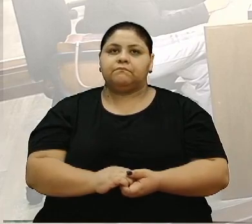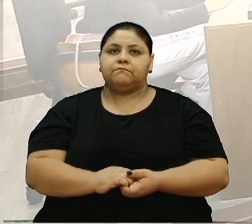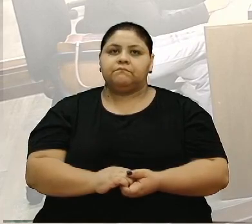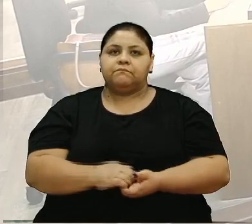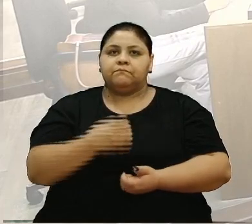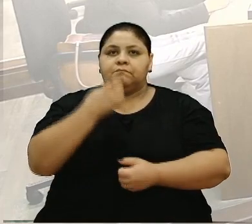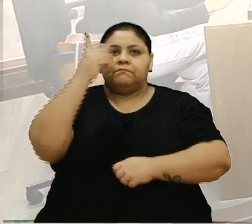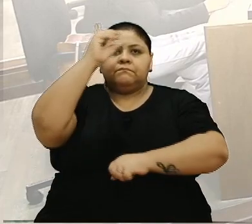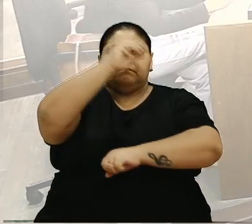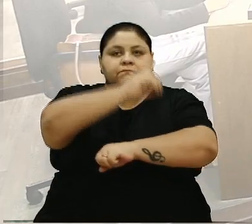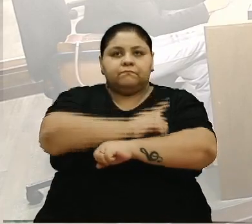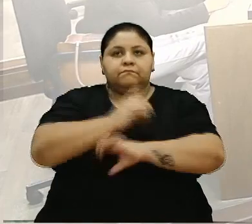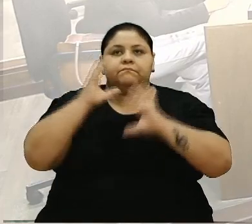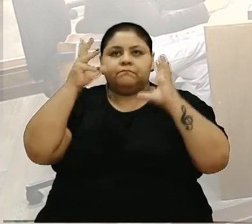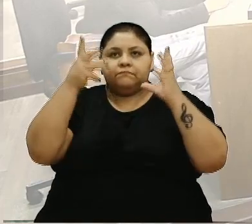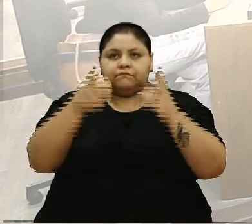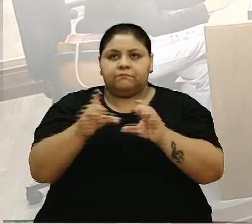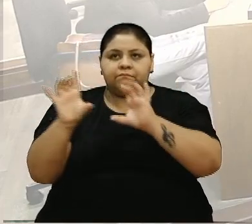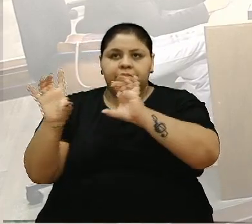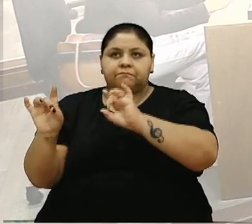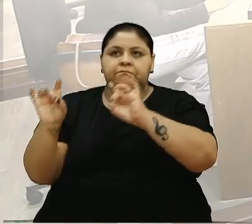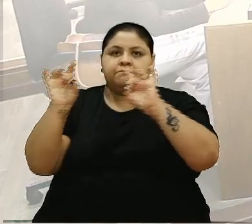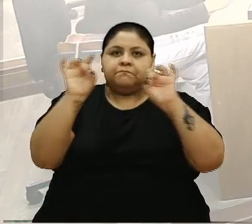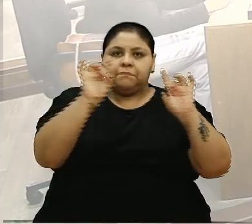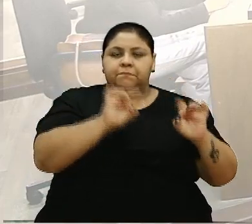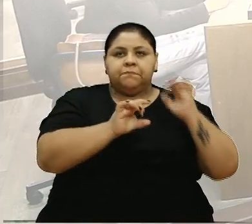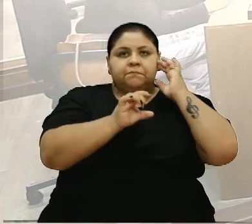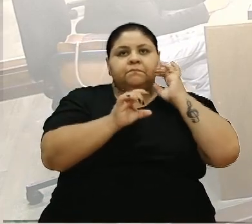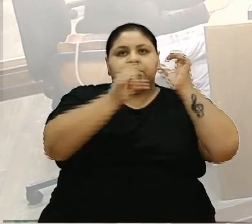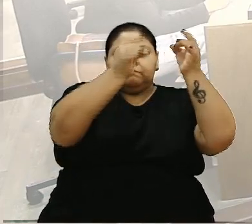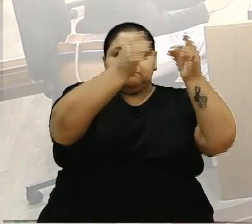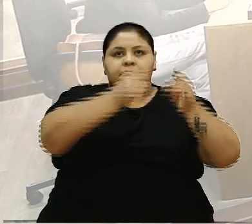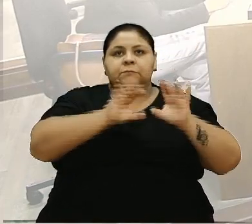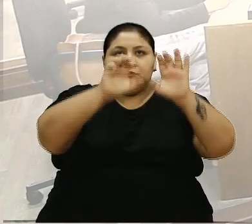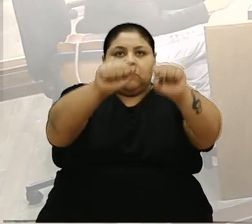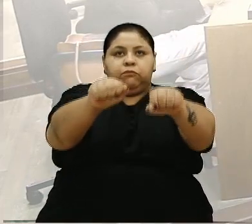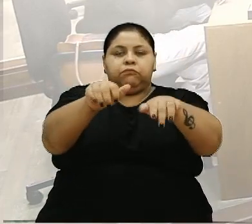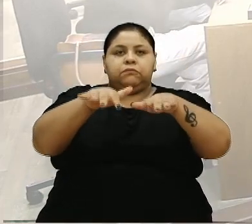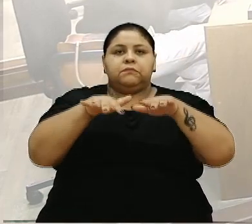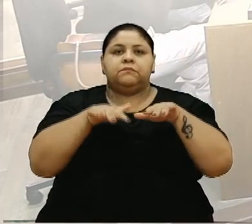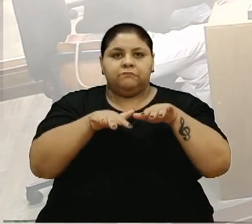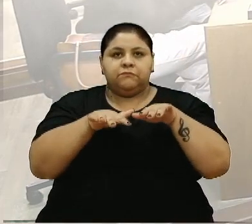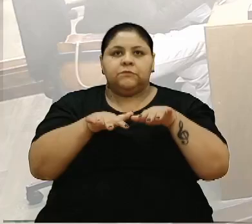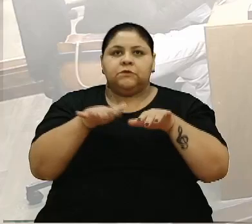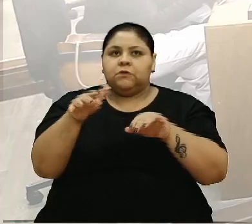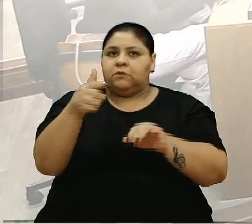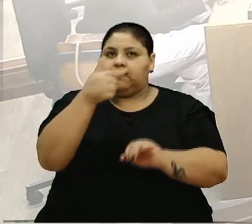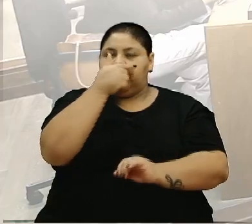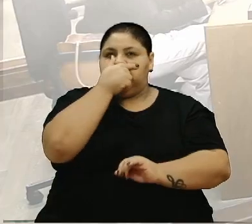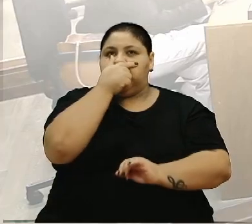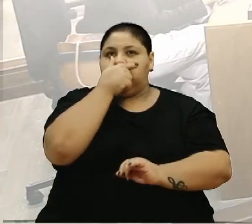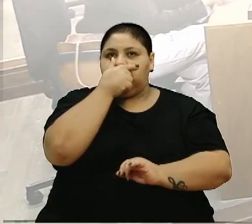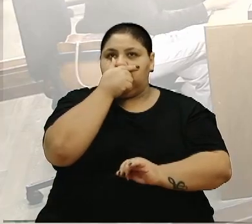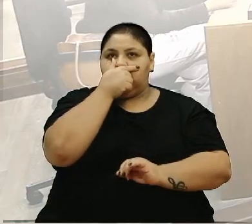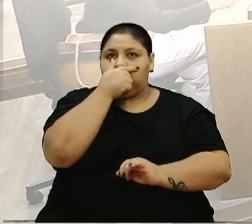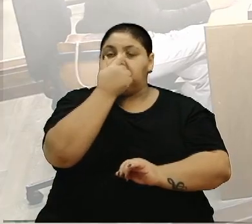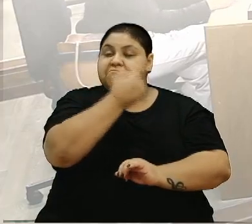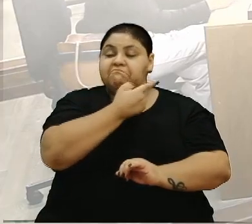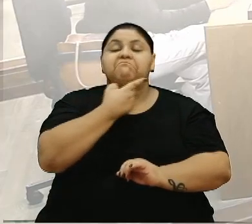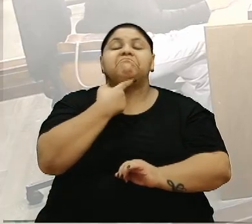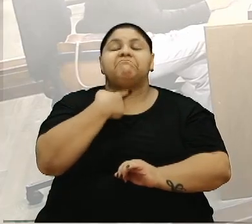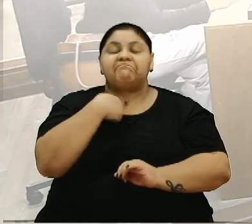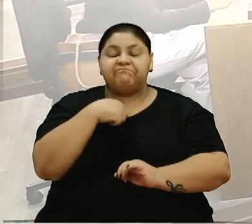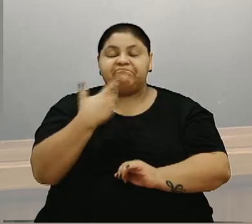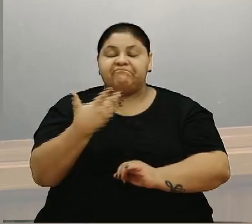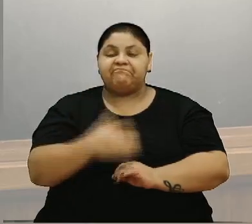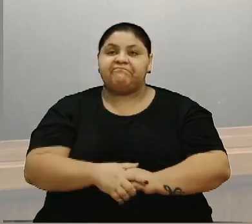Bom dia a todos que nos acompanham, especialmente ao plenário, né? Cheio, é assim que a gente gosta.